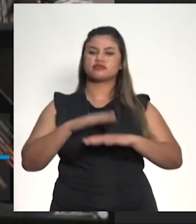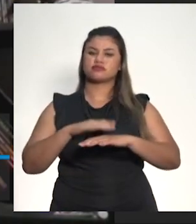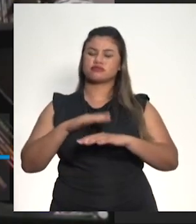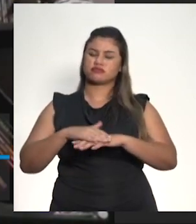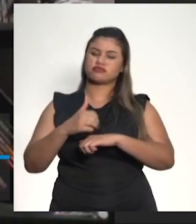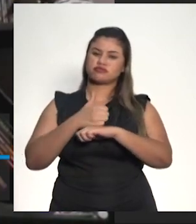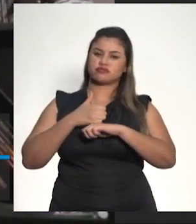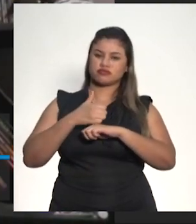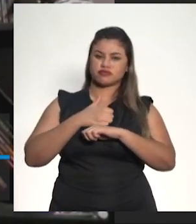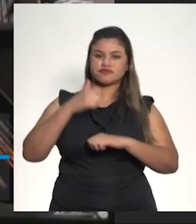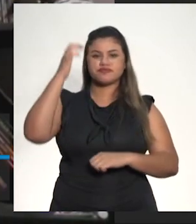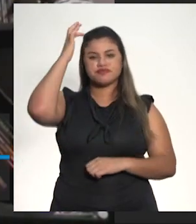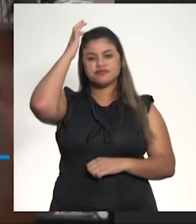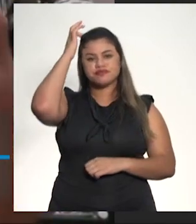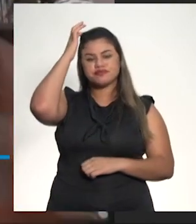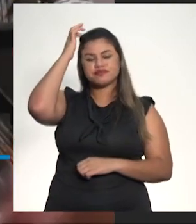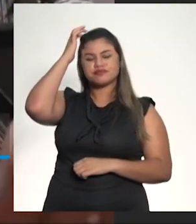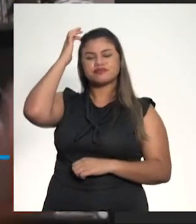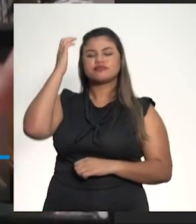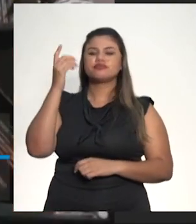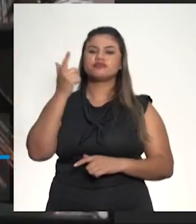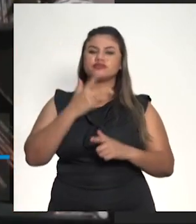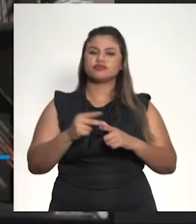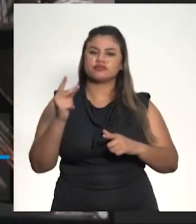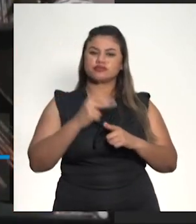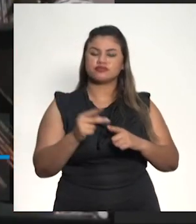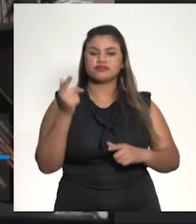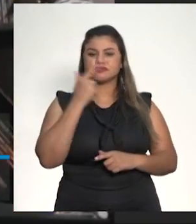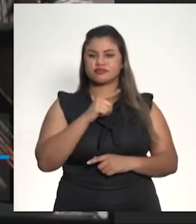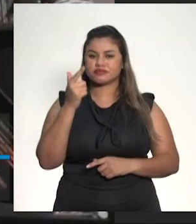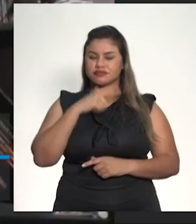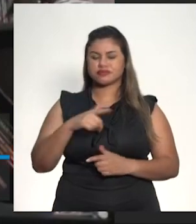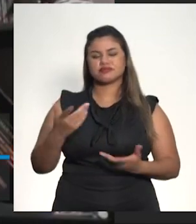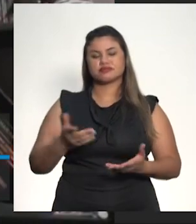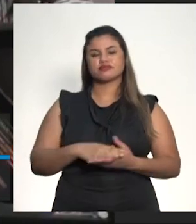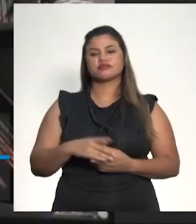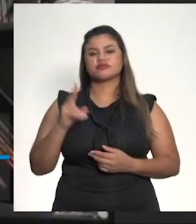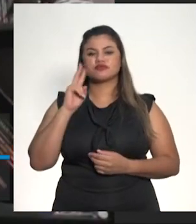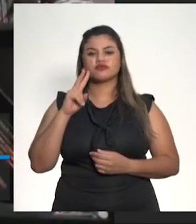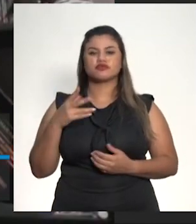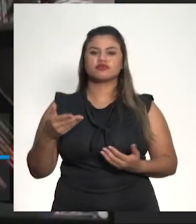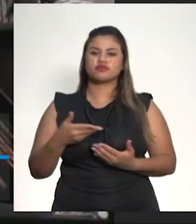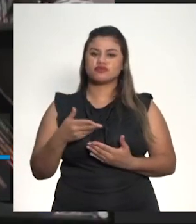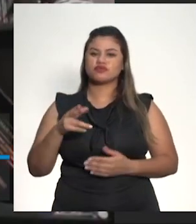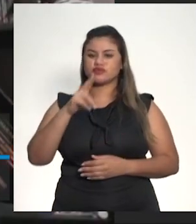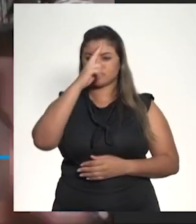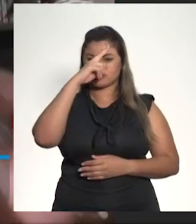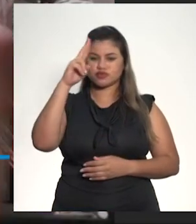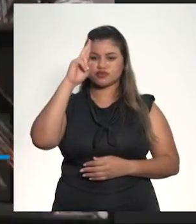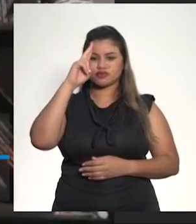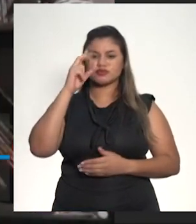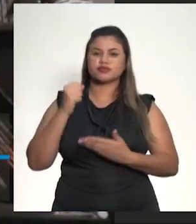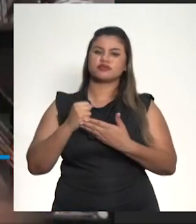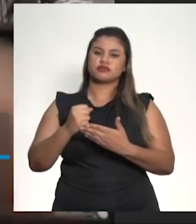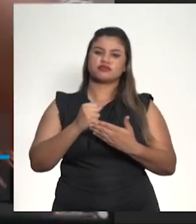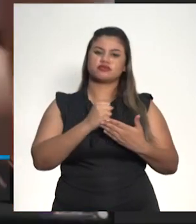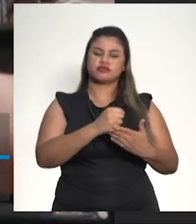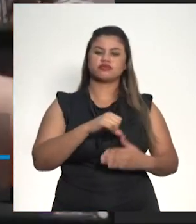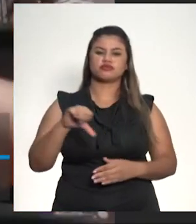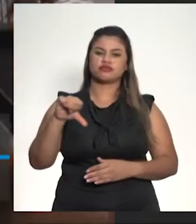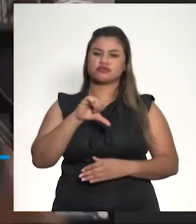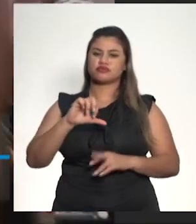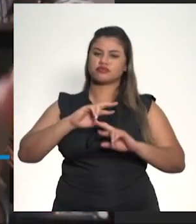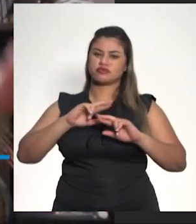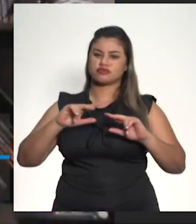têm, trazem ali certas conquistas de direitos necessárias, como a gente vê hoje a questão do Uber, dos entregadores, né, 99,